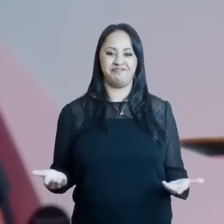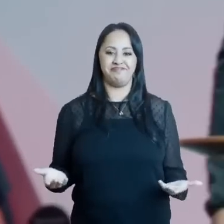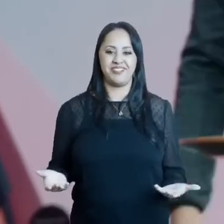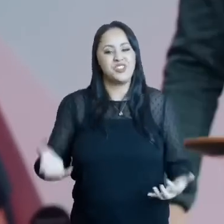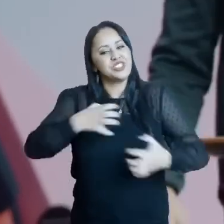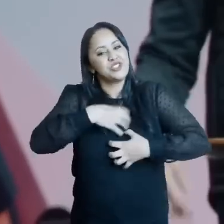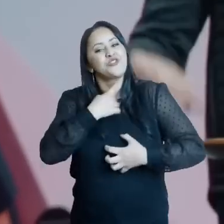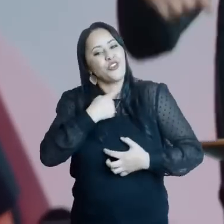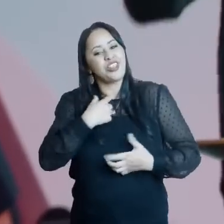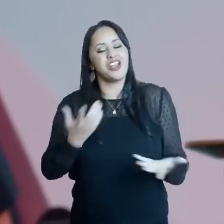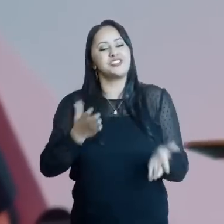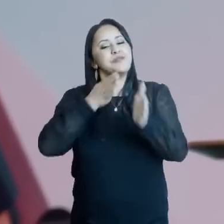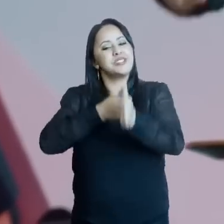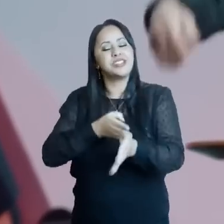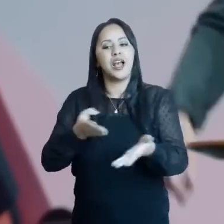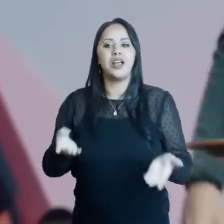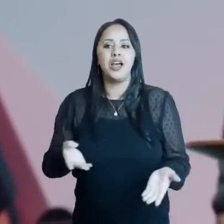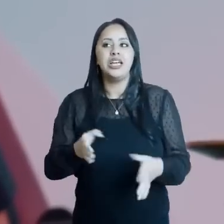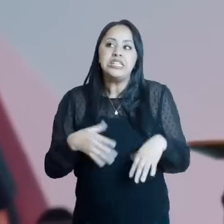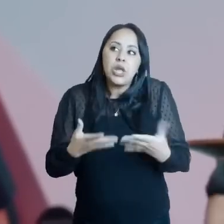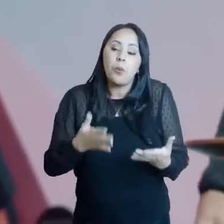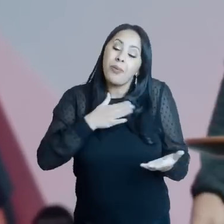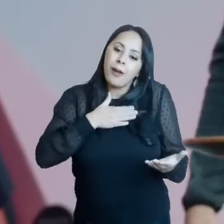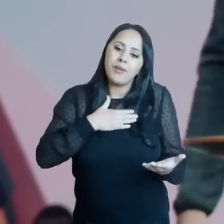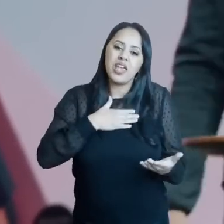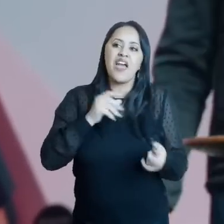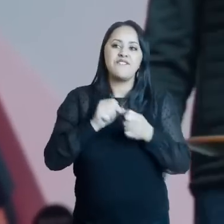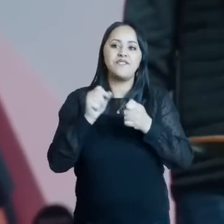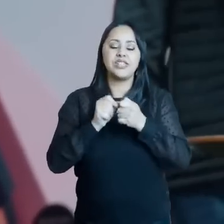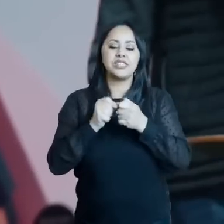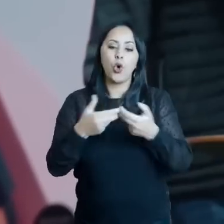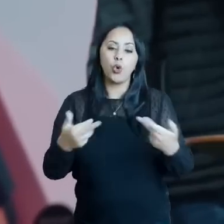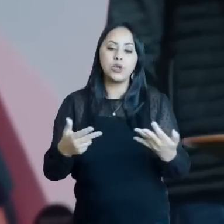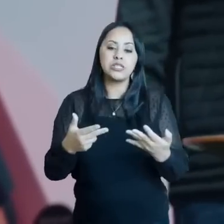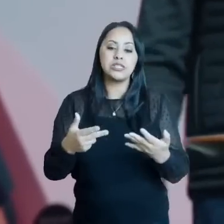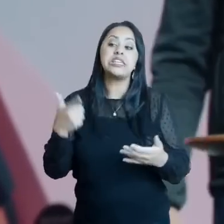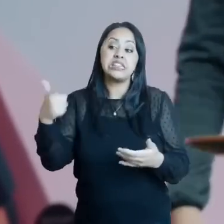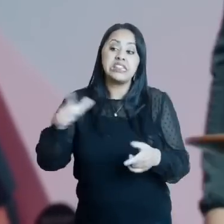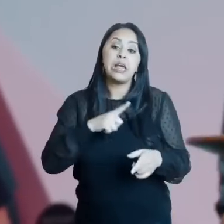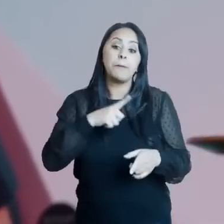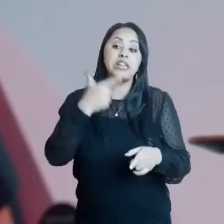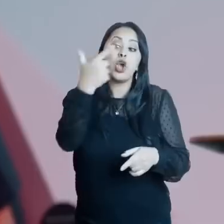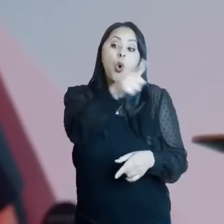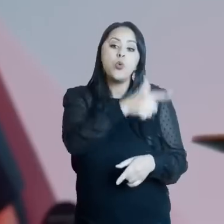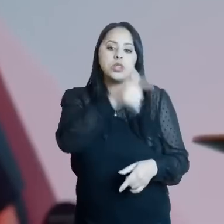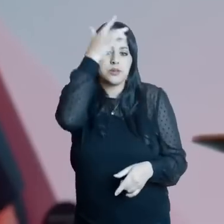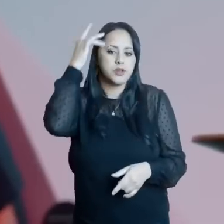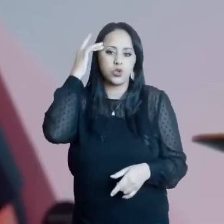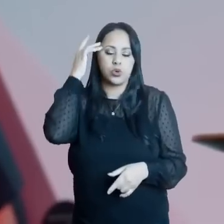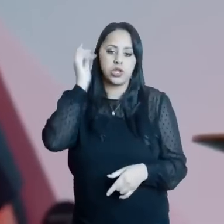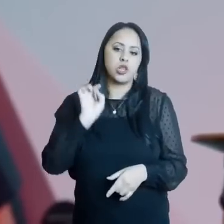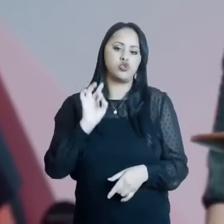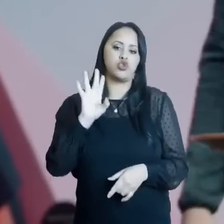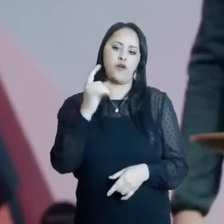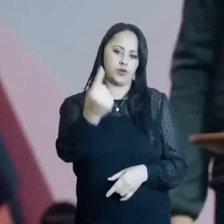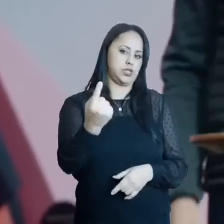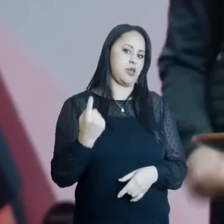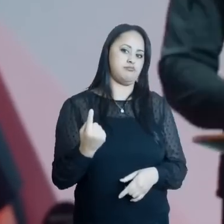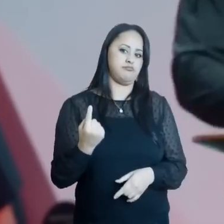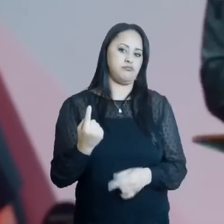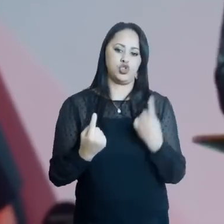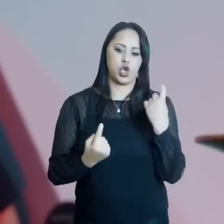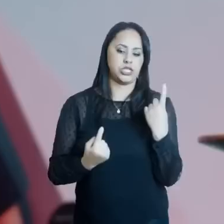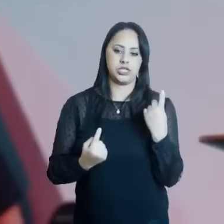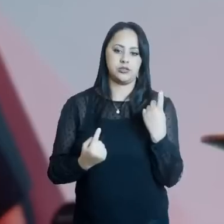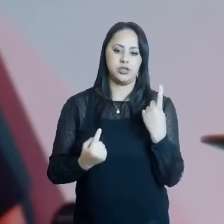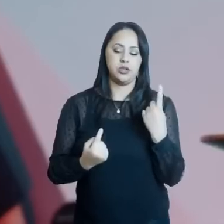eu faço. Então, é fazer algo que vai envolver outras pessoas também, não só você. Se você for fazer algo que vai envolver outras pessoas